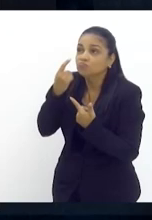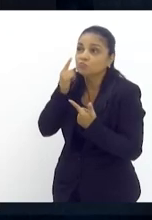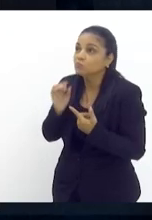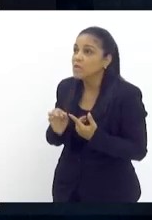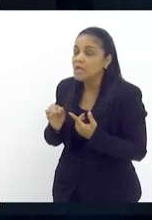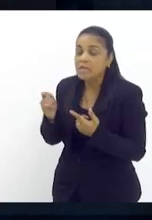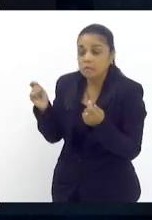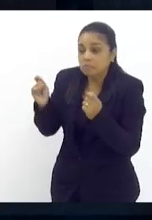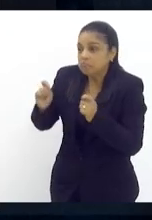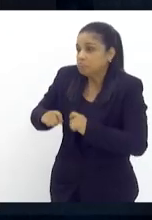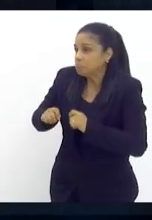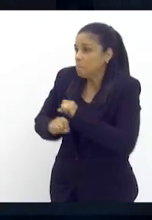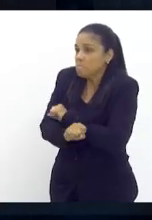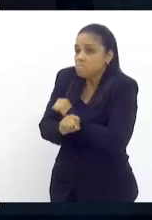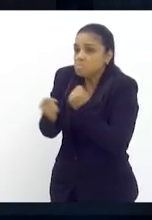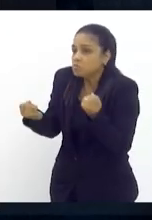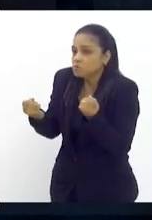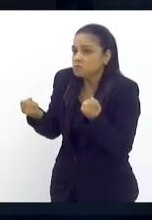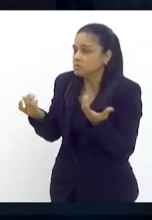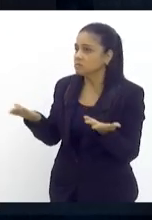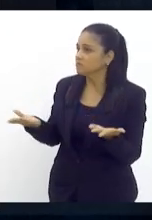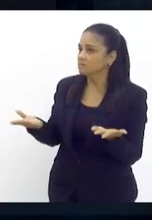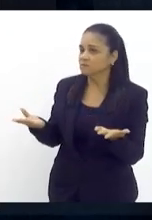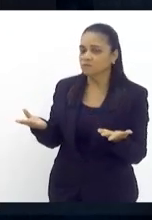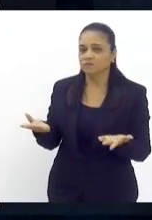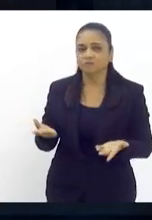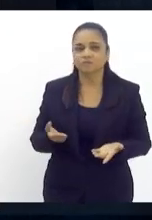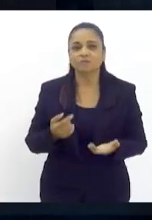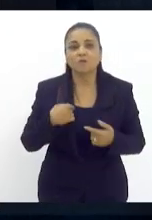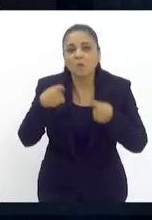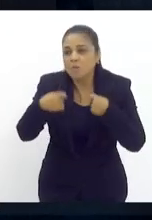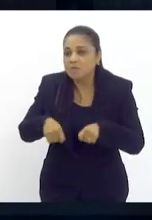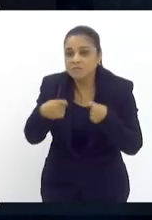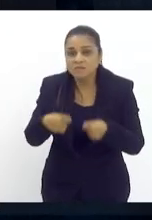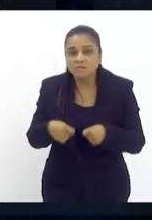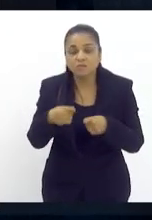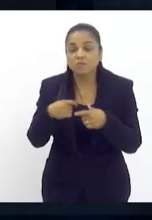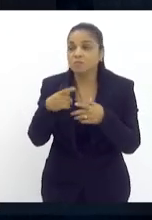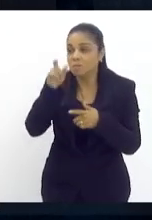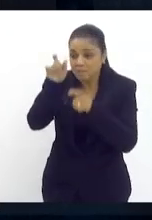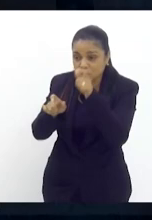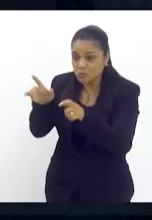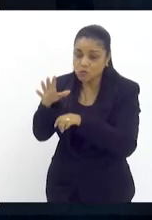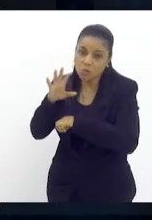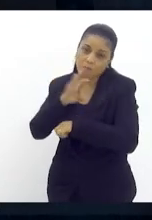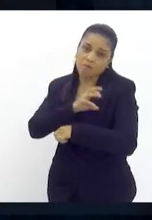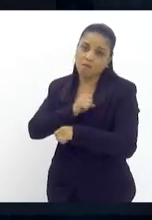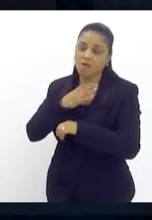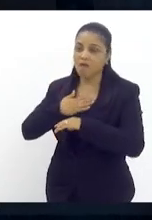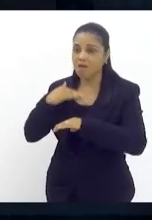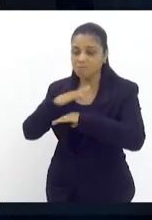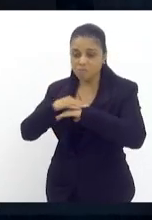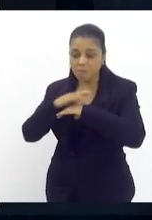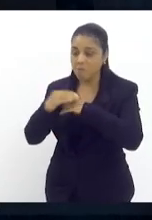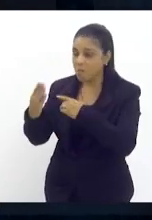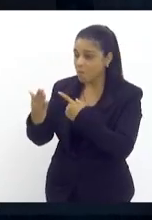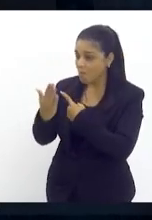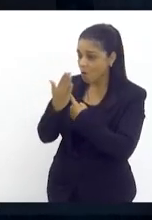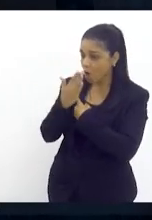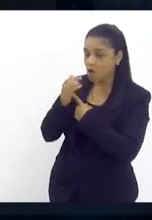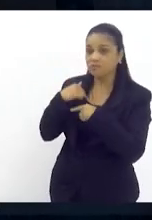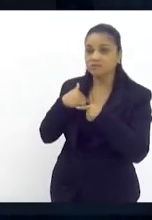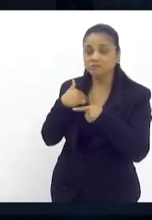sou capaz de dizer o que eu tenho que fazer. Eu preciso de pessoas que me amem e que me mostrem o que